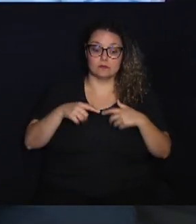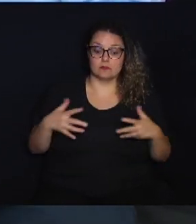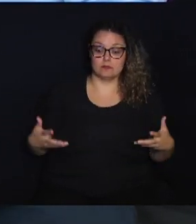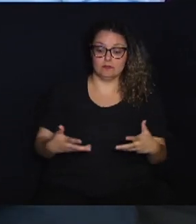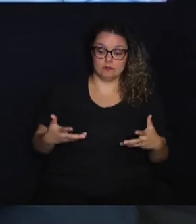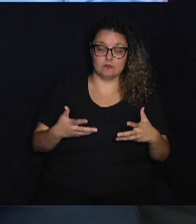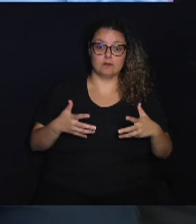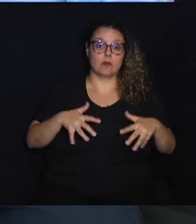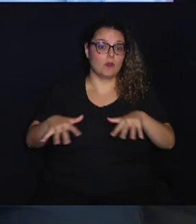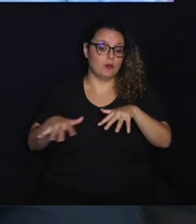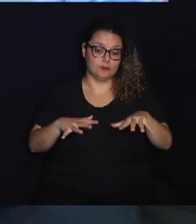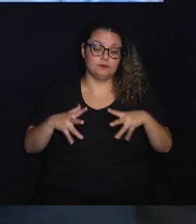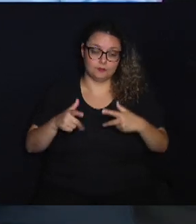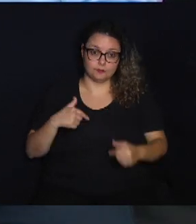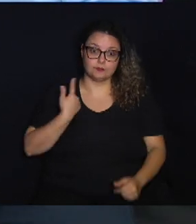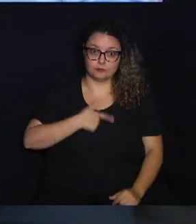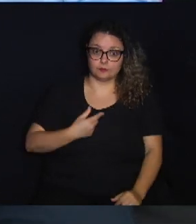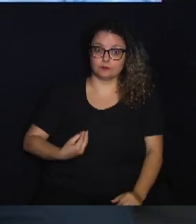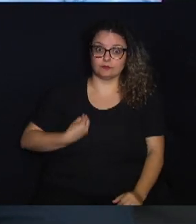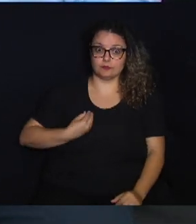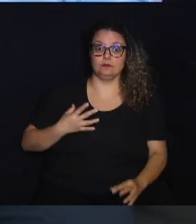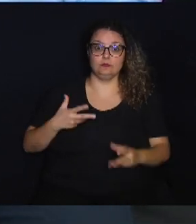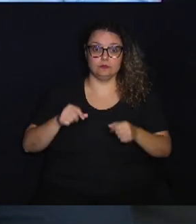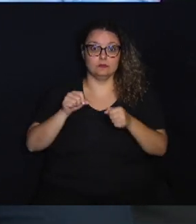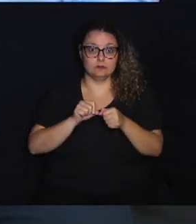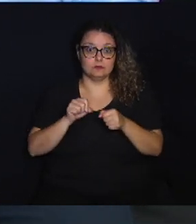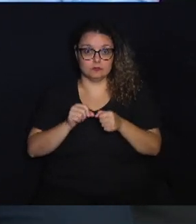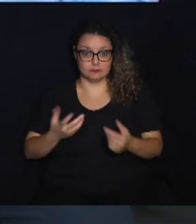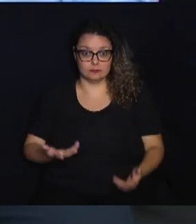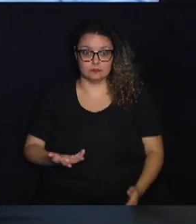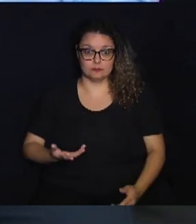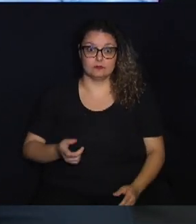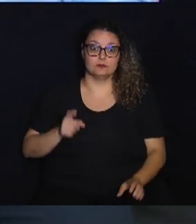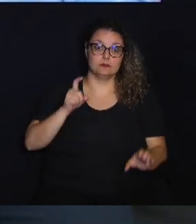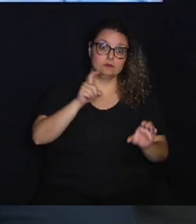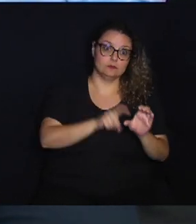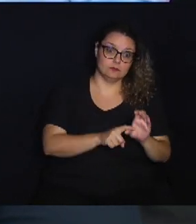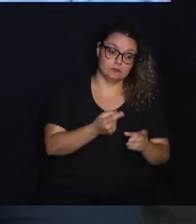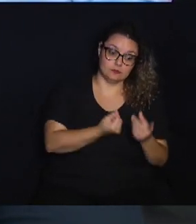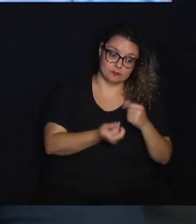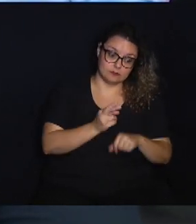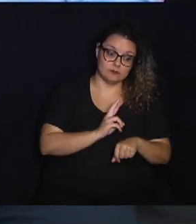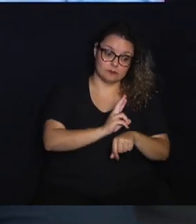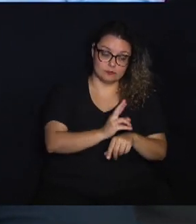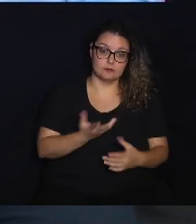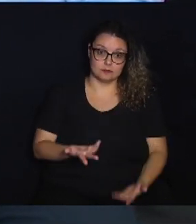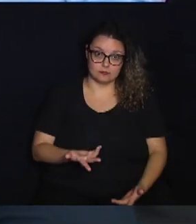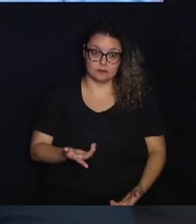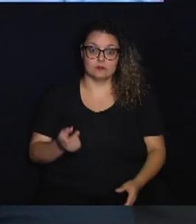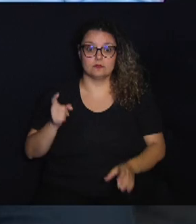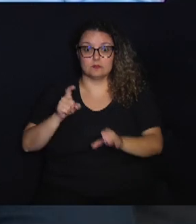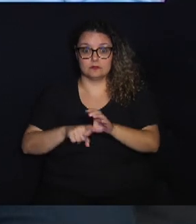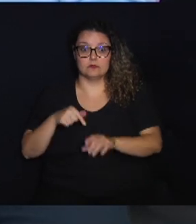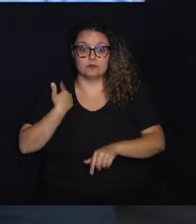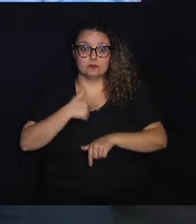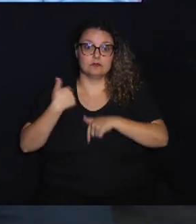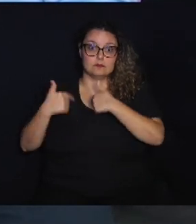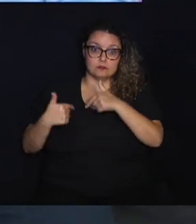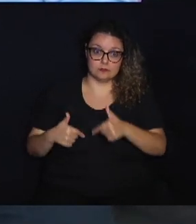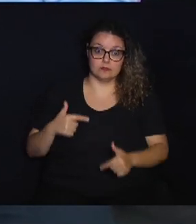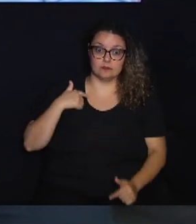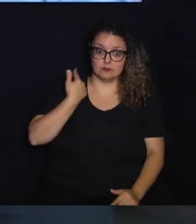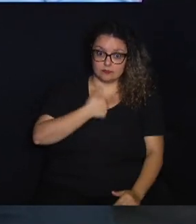move toda a nossa vida. Tudo aquilo que nós fazemos depende de recursos, esses recursos dependem do nosso trabalho. Então, para